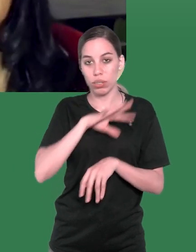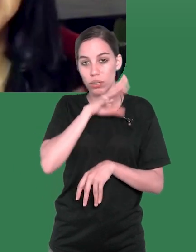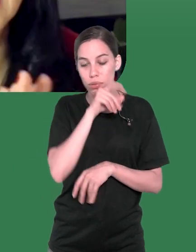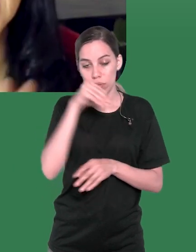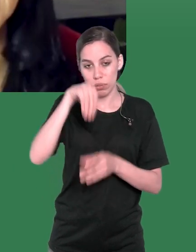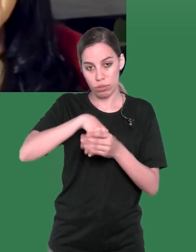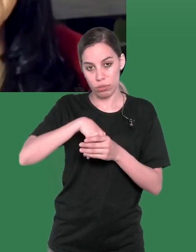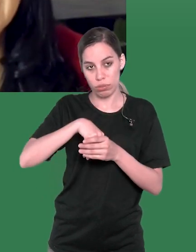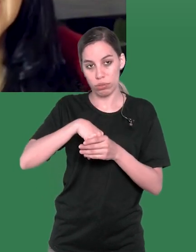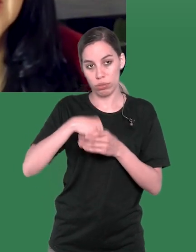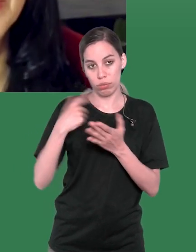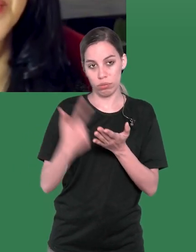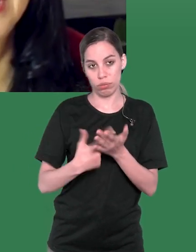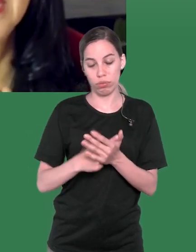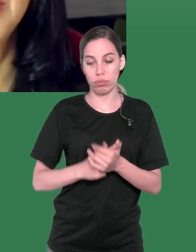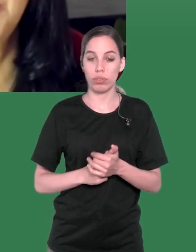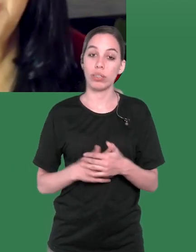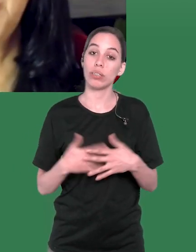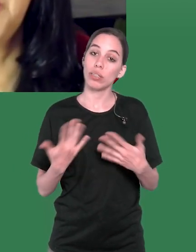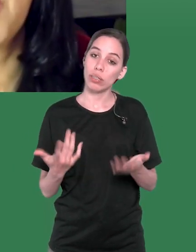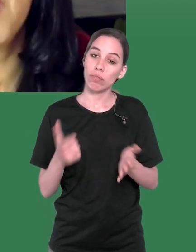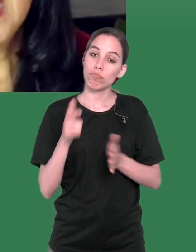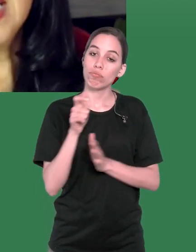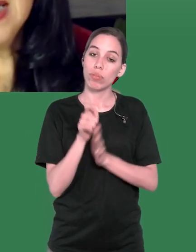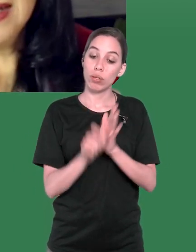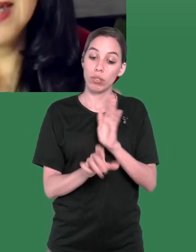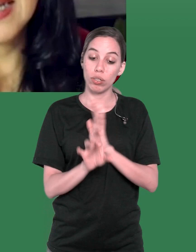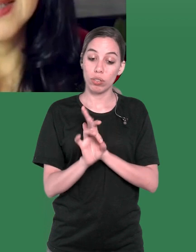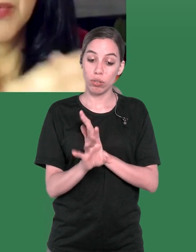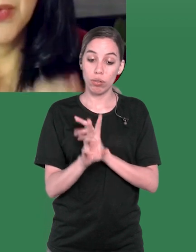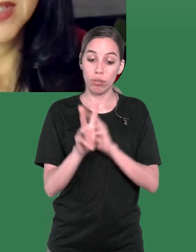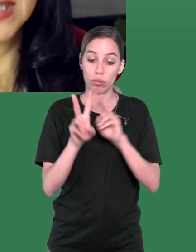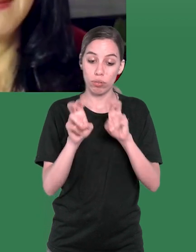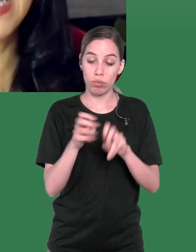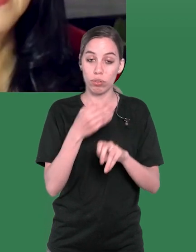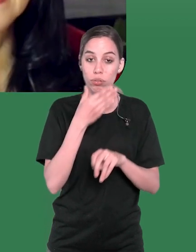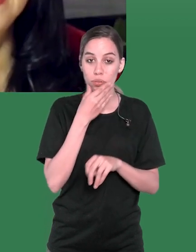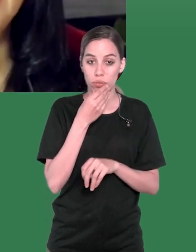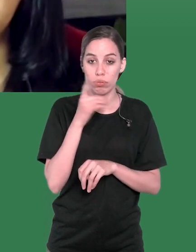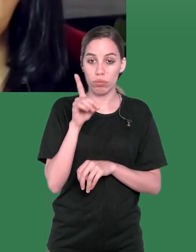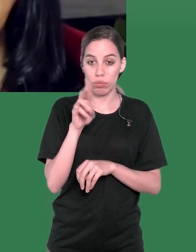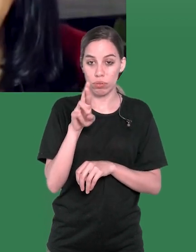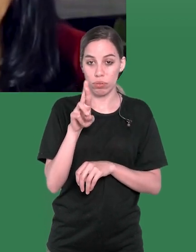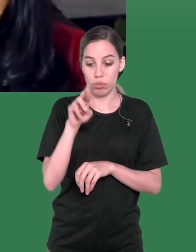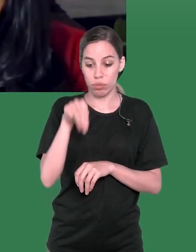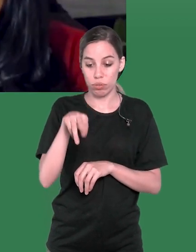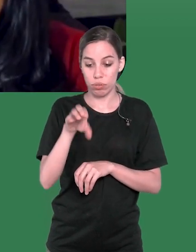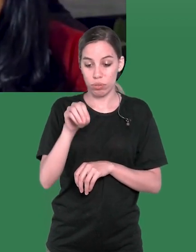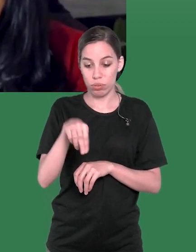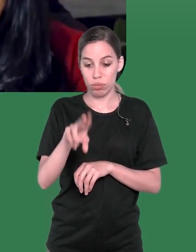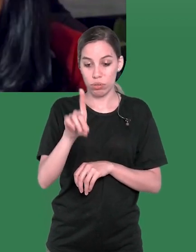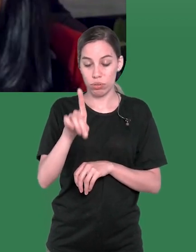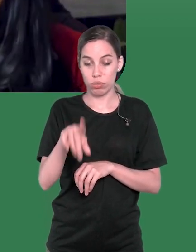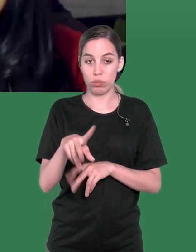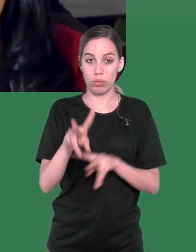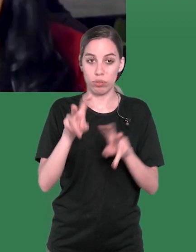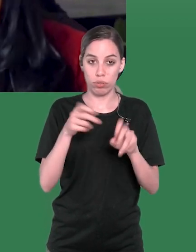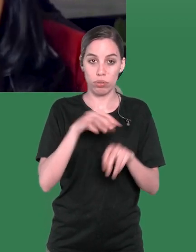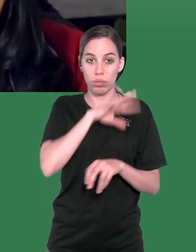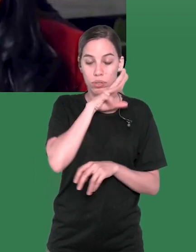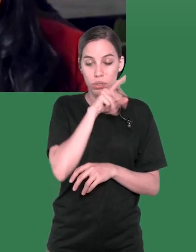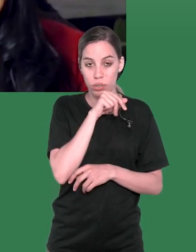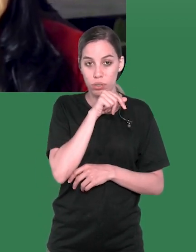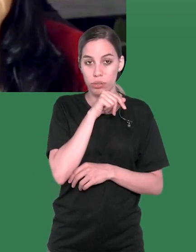Esse é um capítulo inteiro, né, sobre o Drummond em relação com os animais e com a natureza,